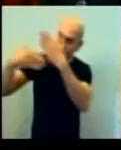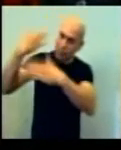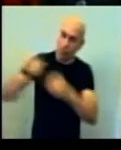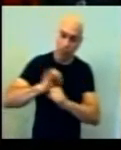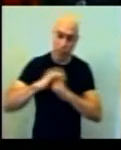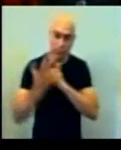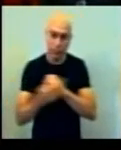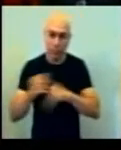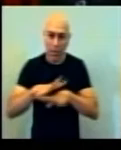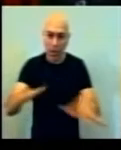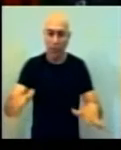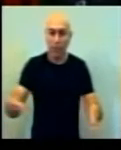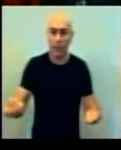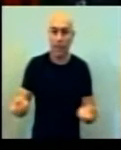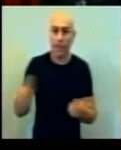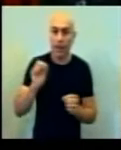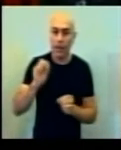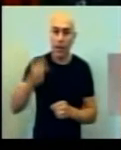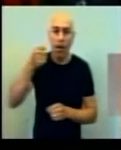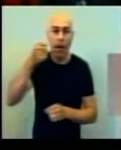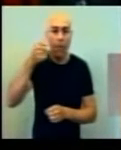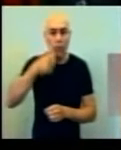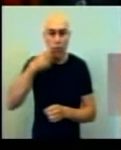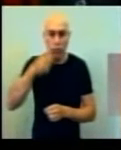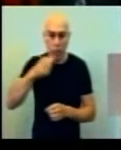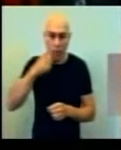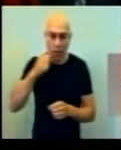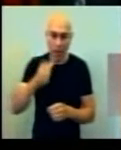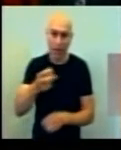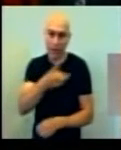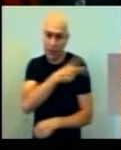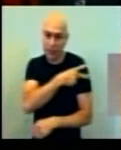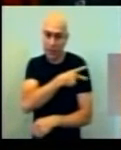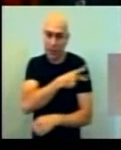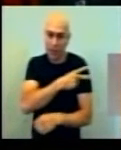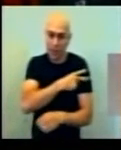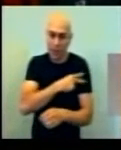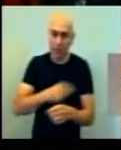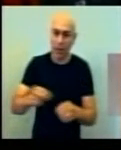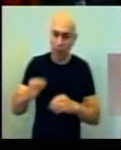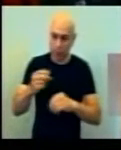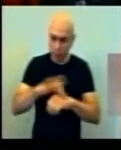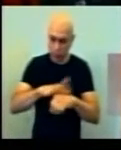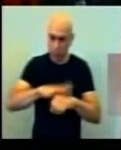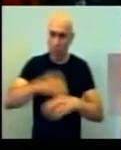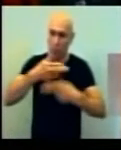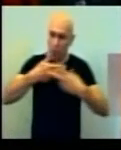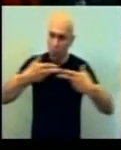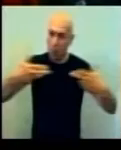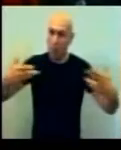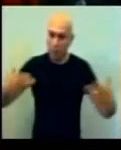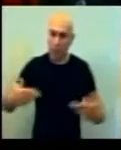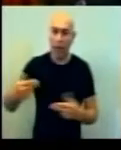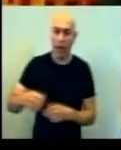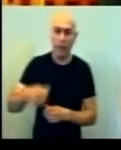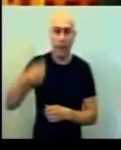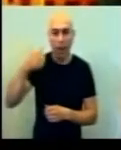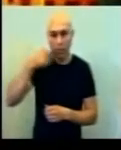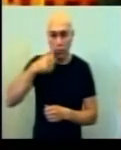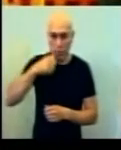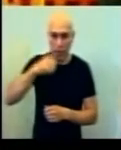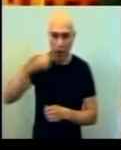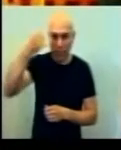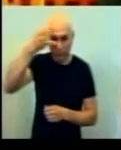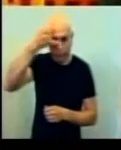Vai atualizar os dados sobre a Covid-19 em Rio Preto. É a gerente da Vigilância Epidemiológica, Andréa